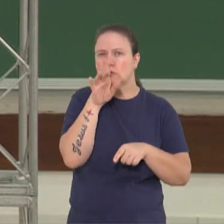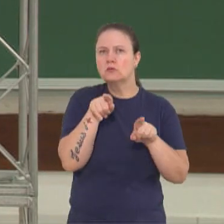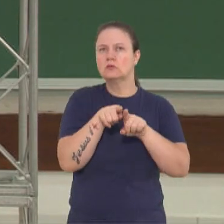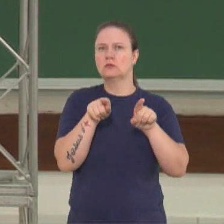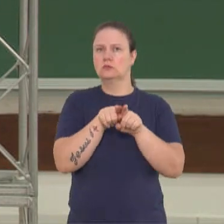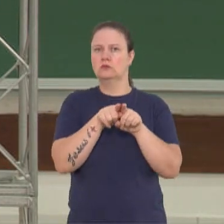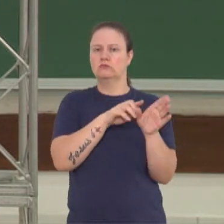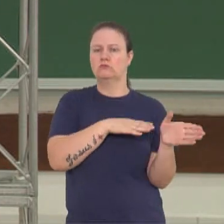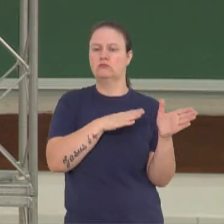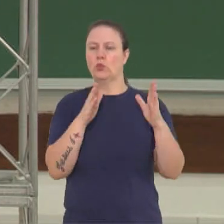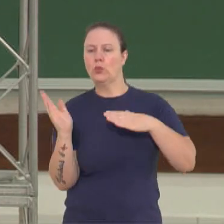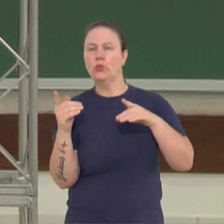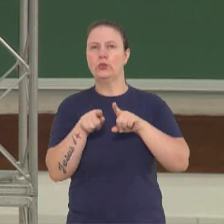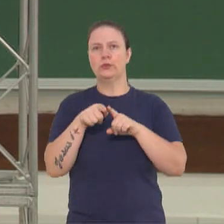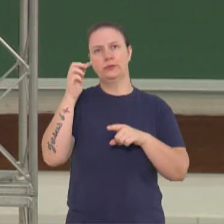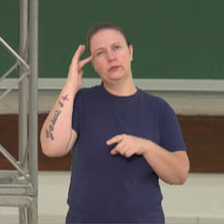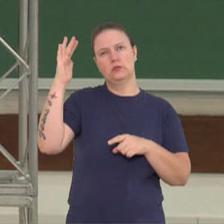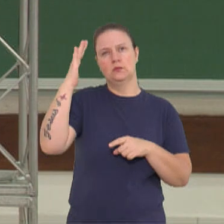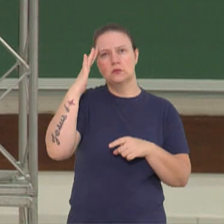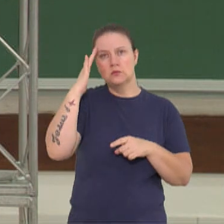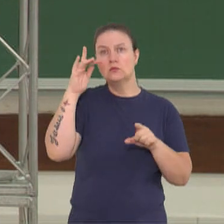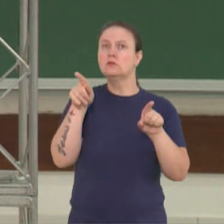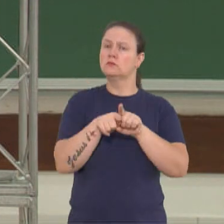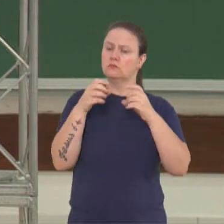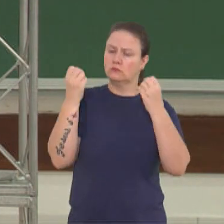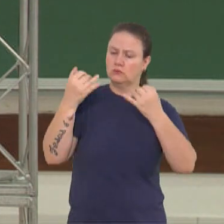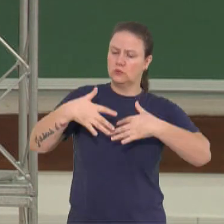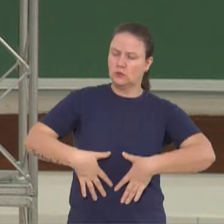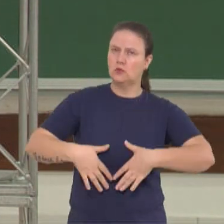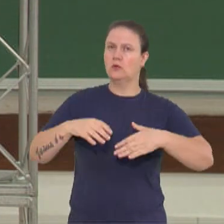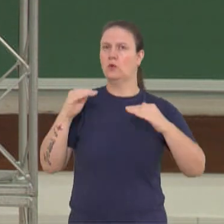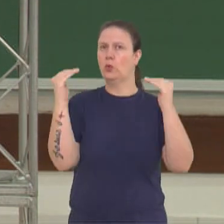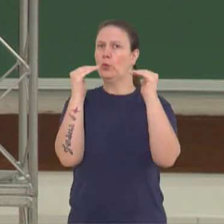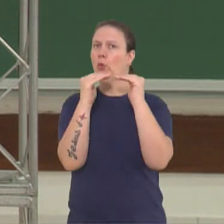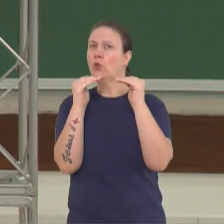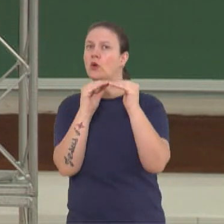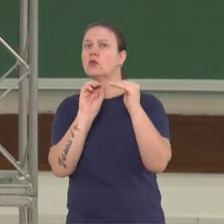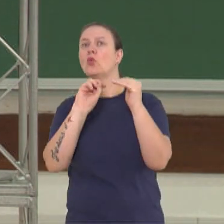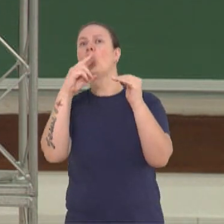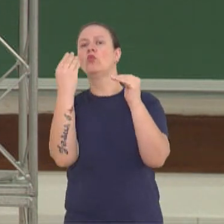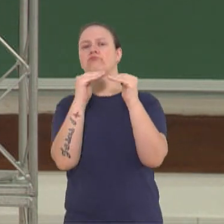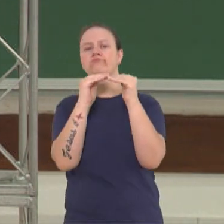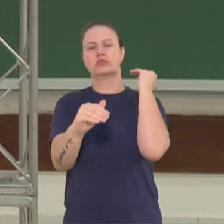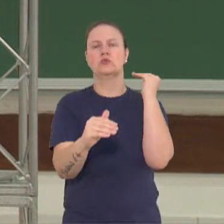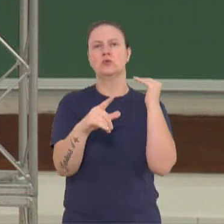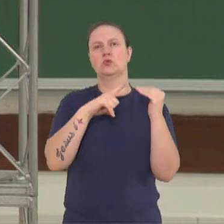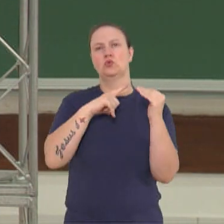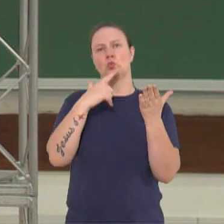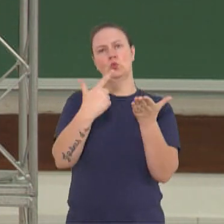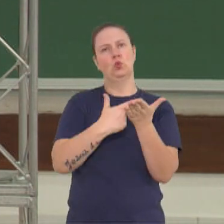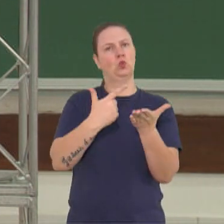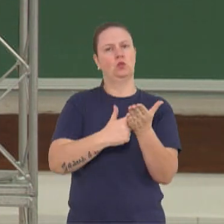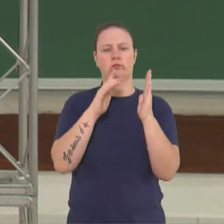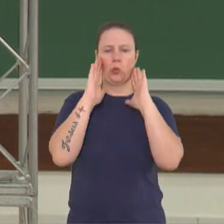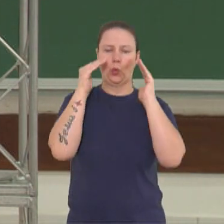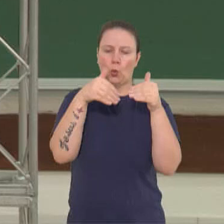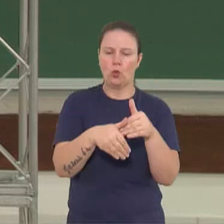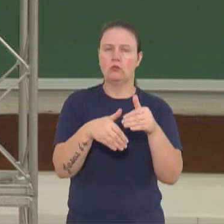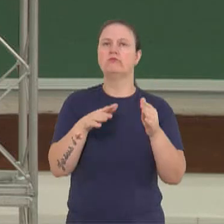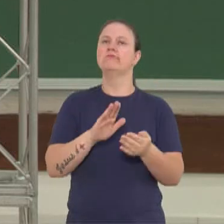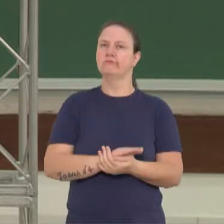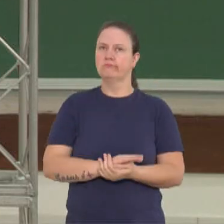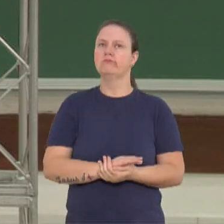contemporânea sobre o pensamento pré-socrático, explicando, concordando, discordando, daria um livro só sobre isso.